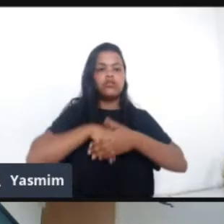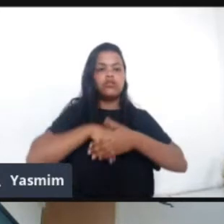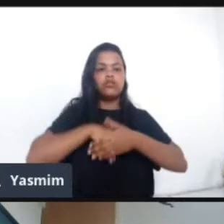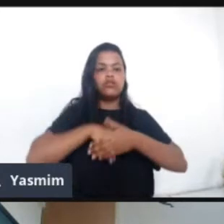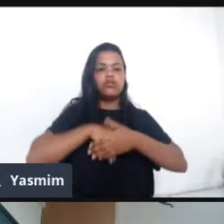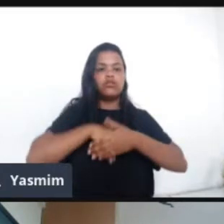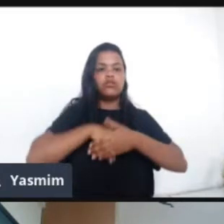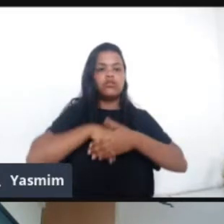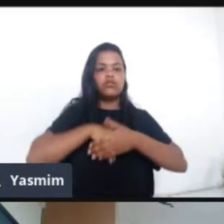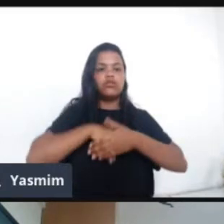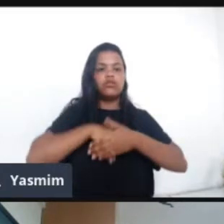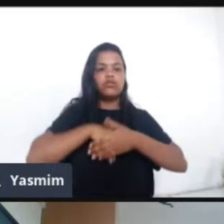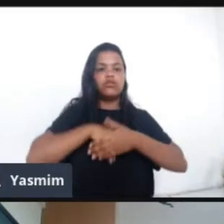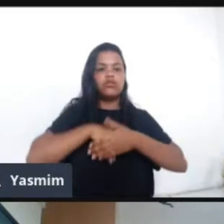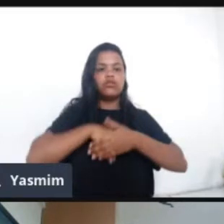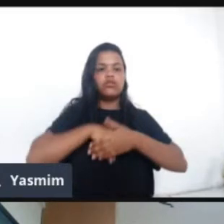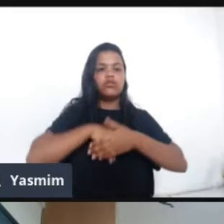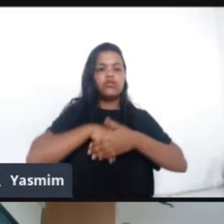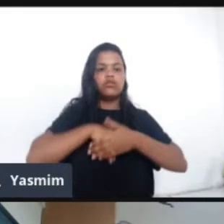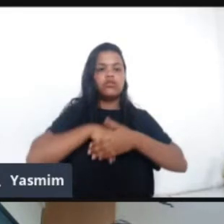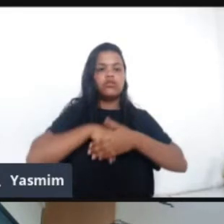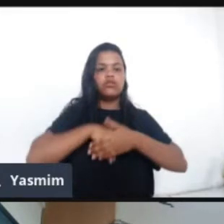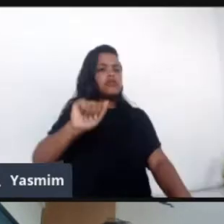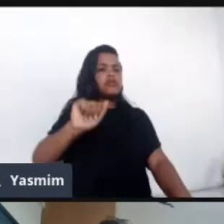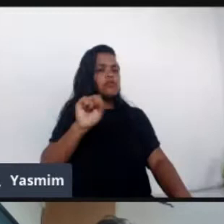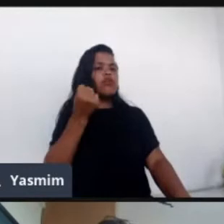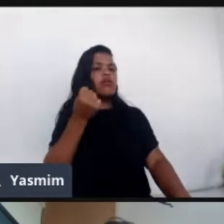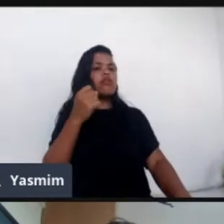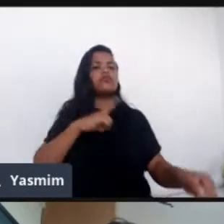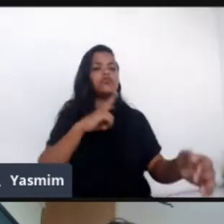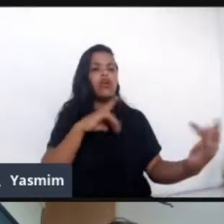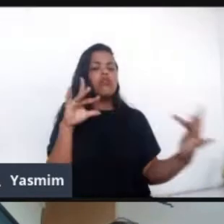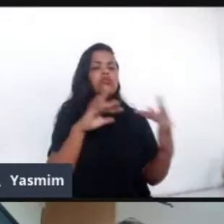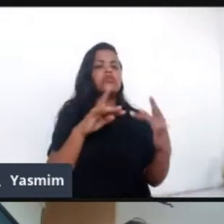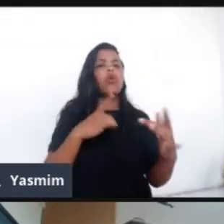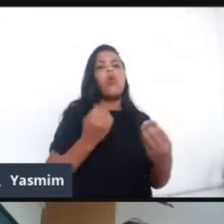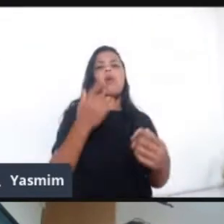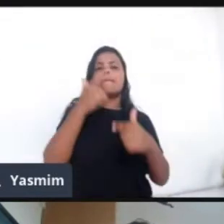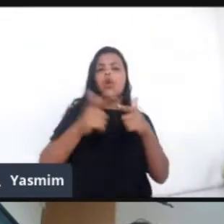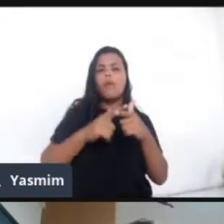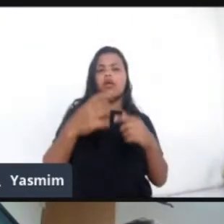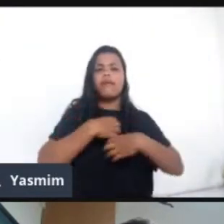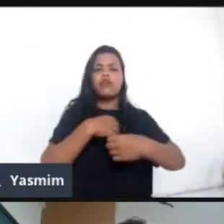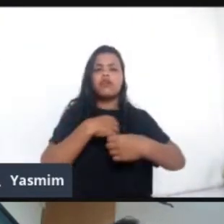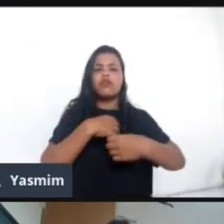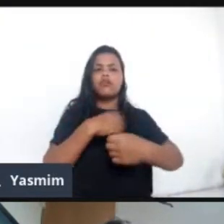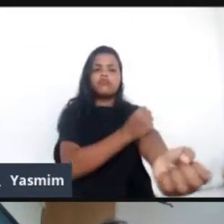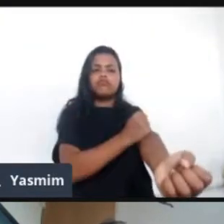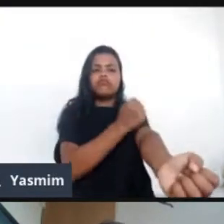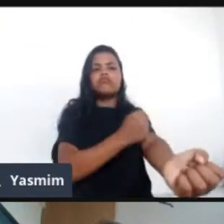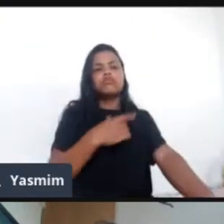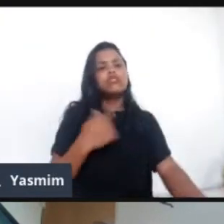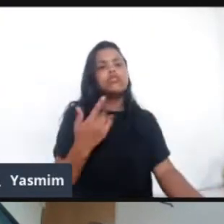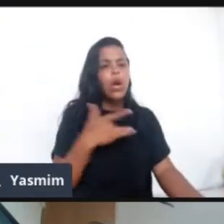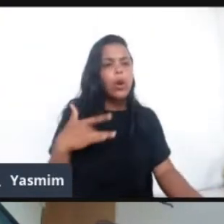angiotensina que a gente utiliza no tratamento da hipertensão? É a primeira pergunta que foi feita logo pelos pesquisadores. Não existe nenhuma evolução, até porque é uma